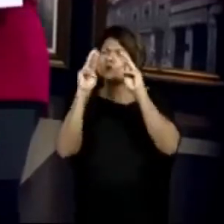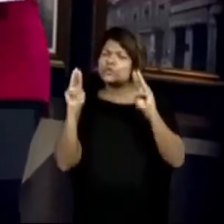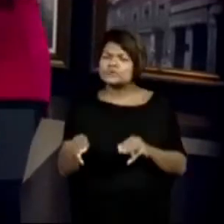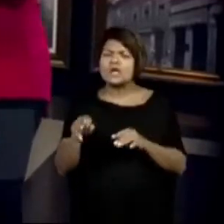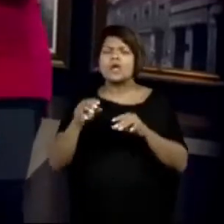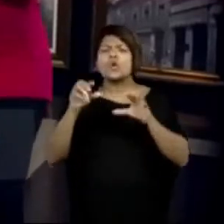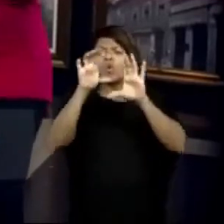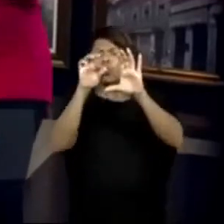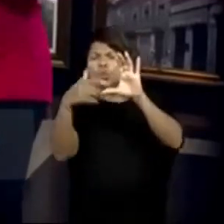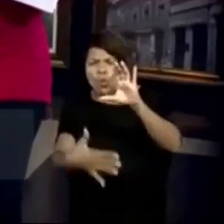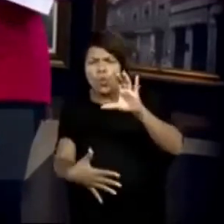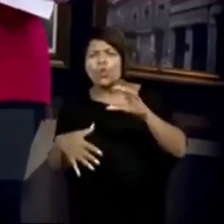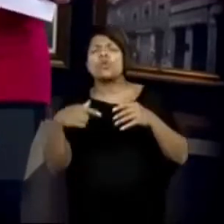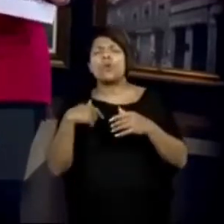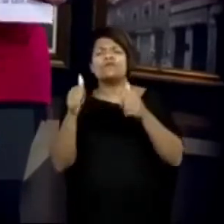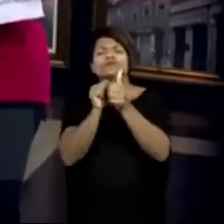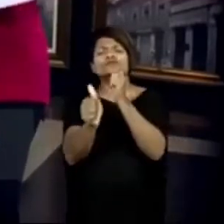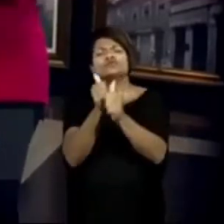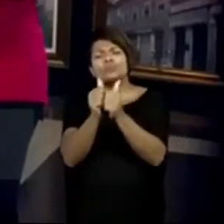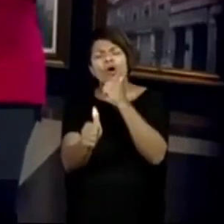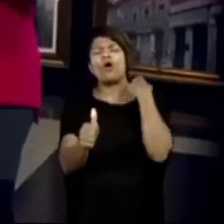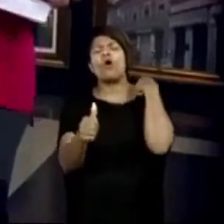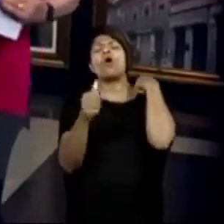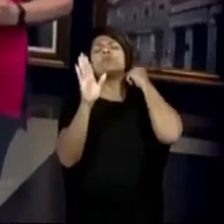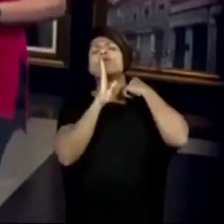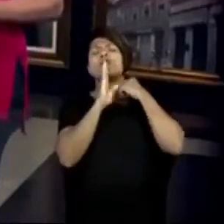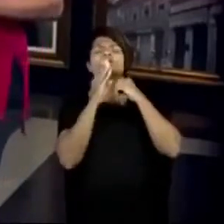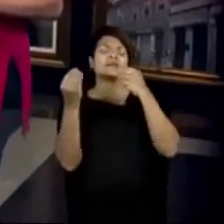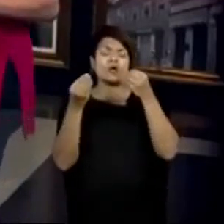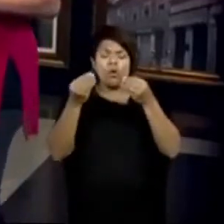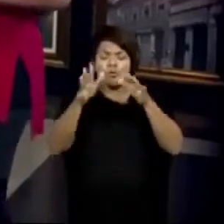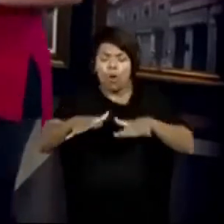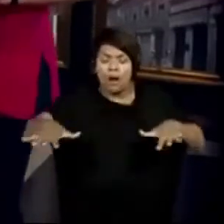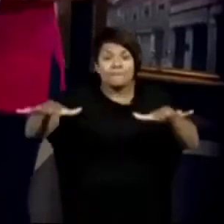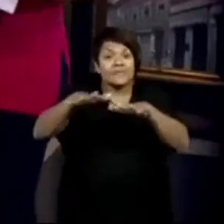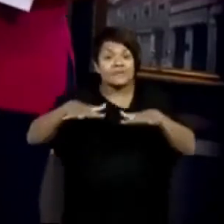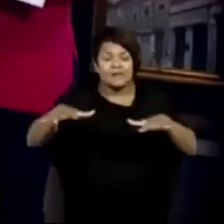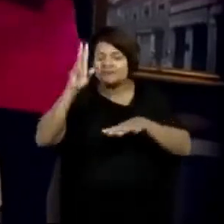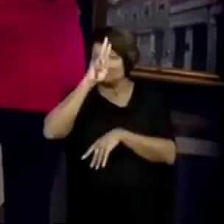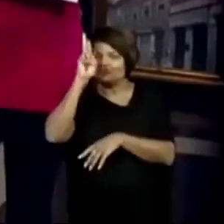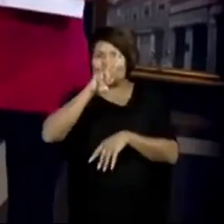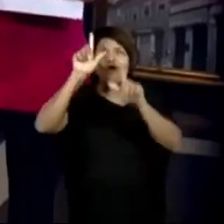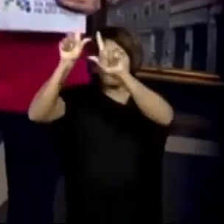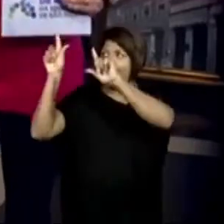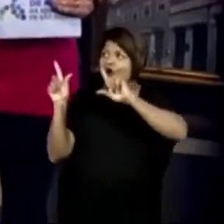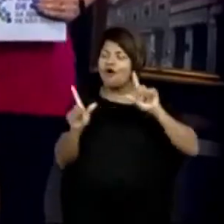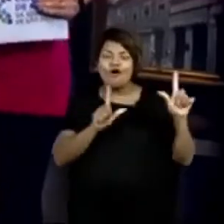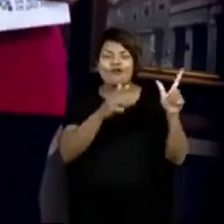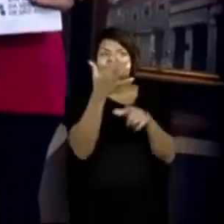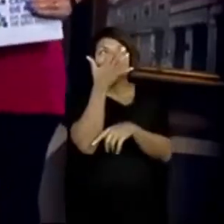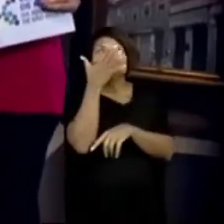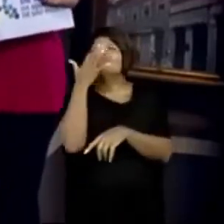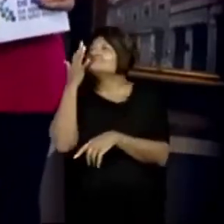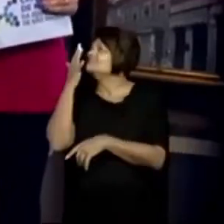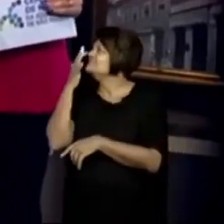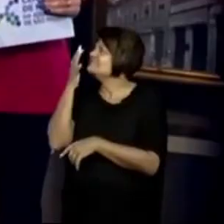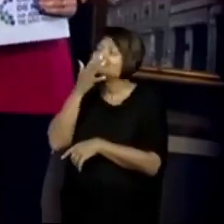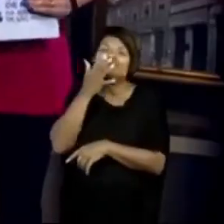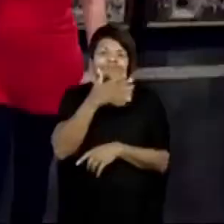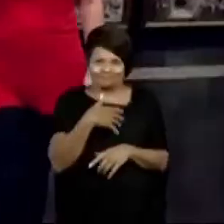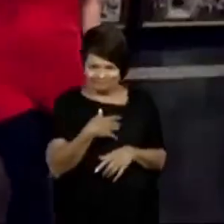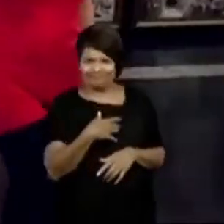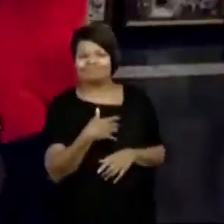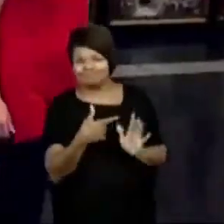Futebol para conhecer um pouco mais sobre todo o ambiente, toda a história que esse lugar encantador conta aí